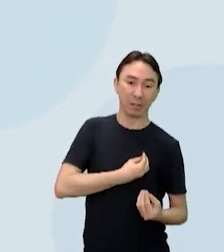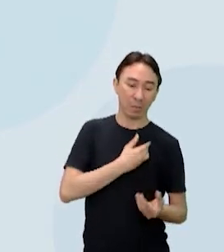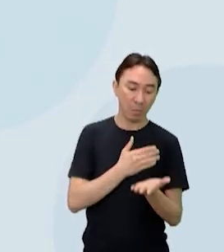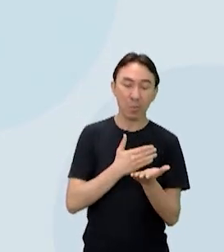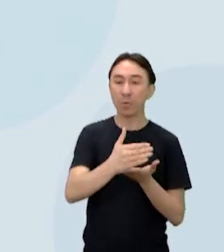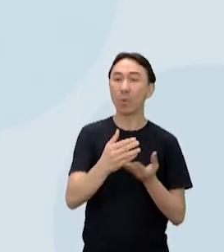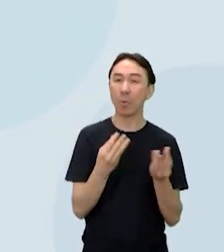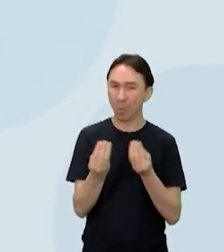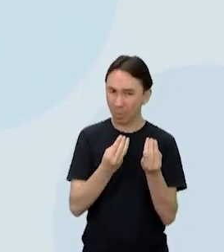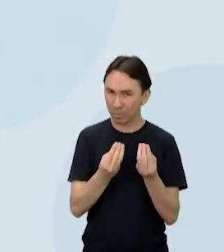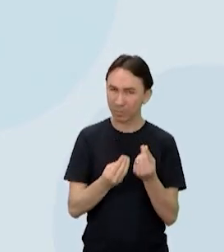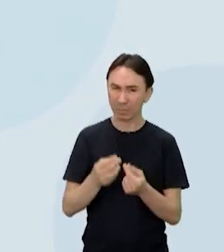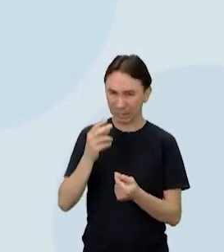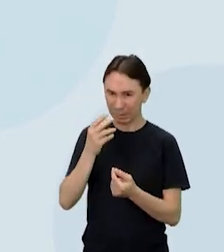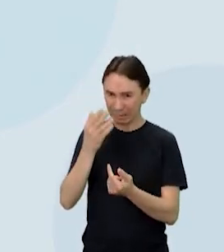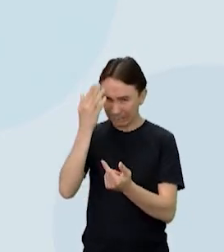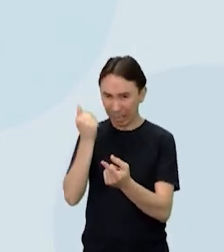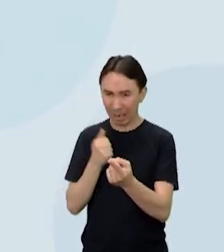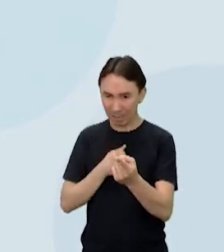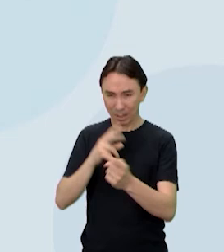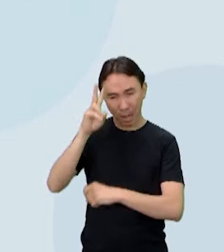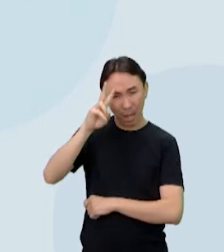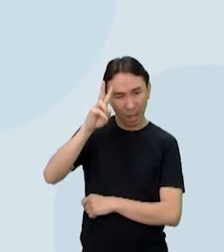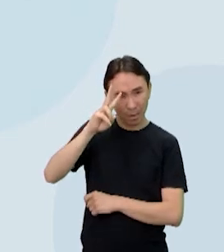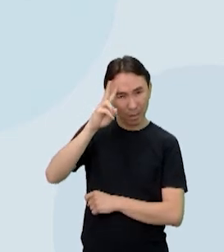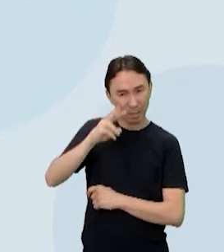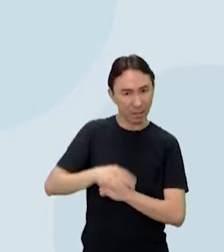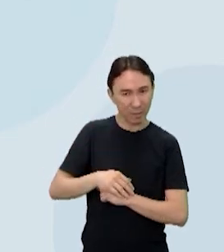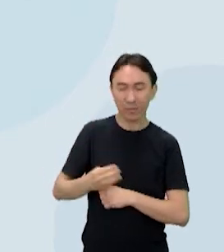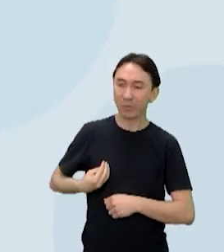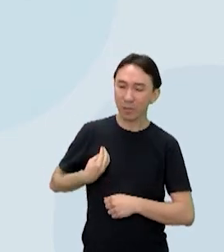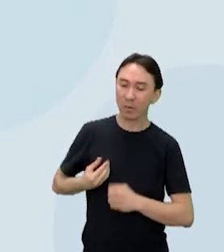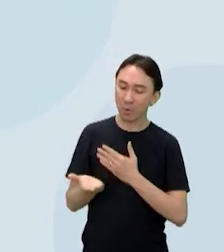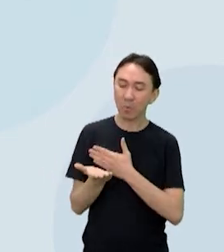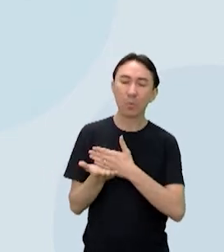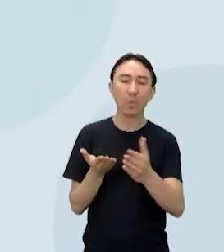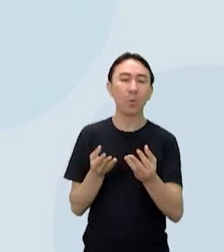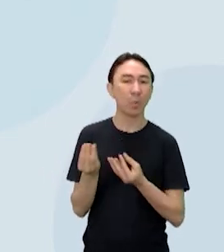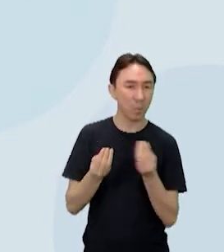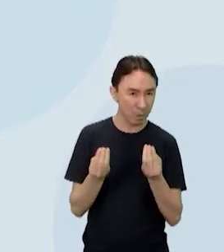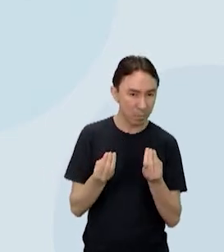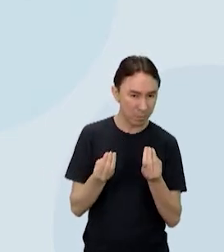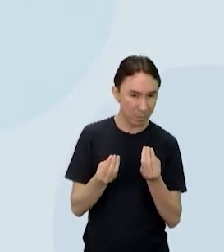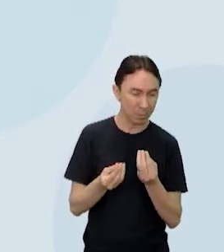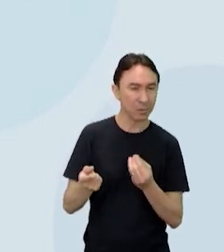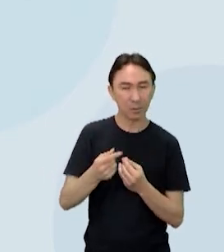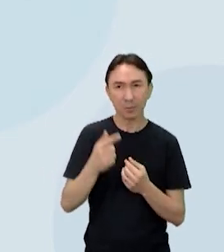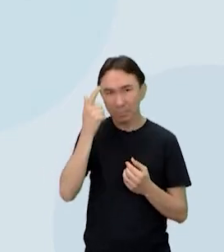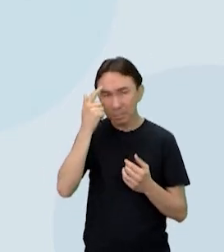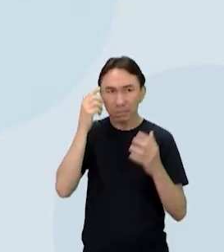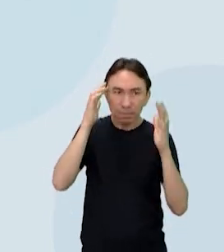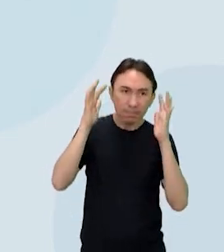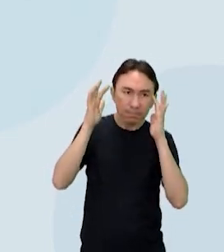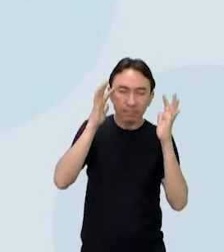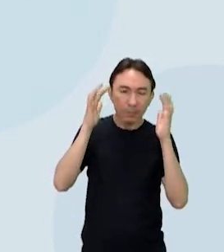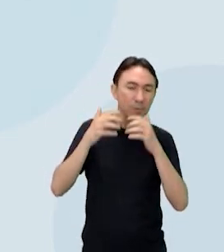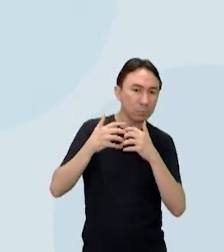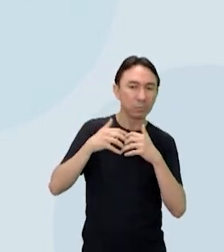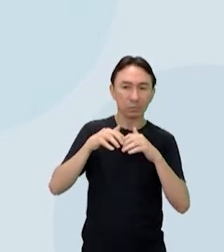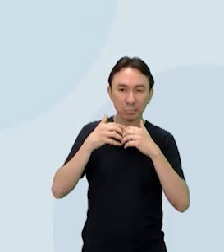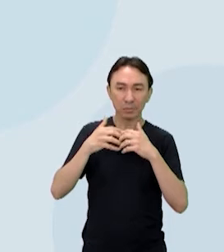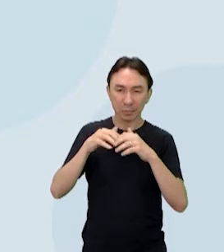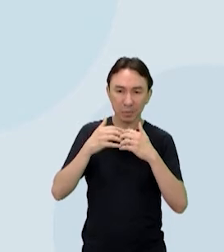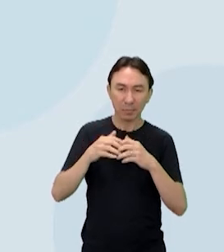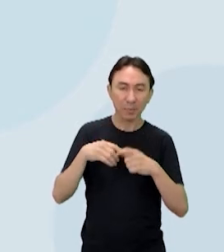hipótese do Oparin e Haldane a respeito da origem da vida? Vamos aí pensar um pouquinho, vamos refletir e aí a